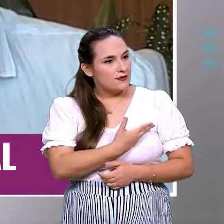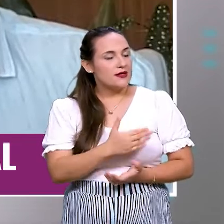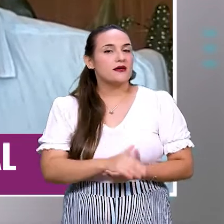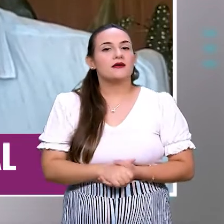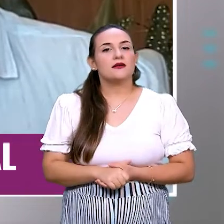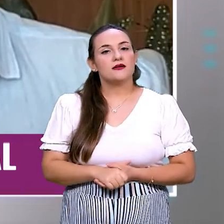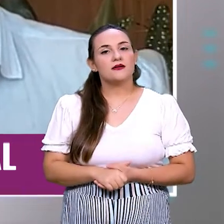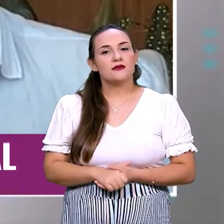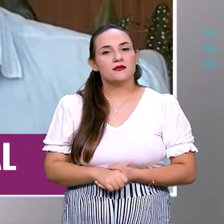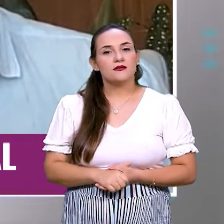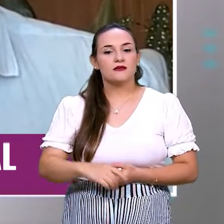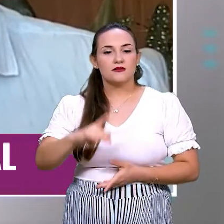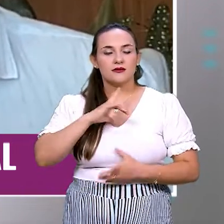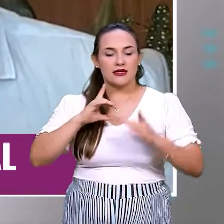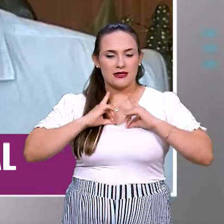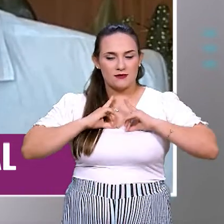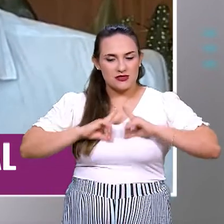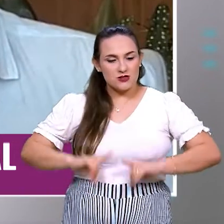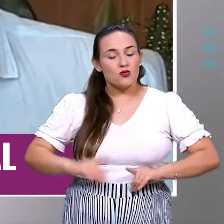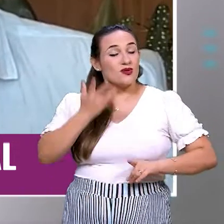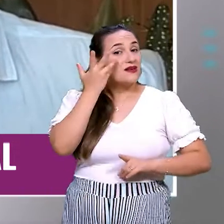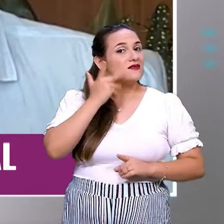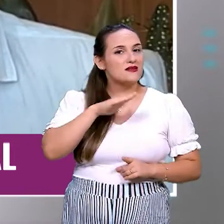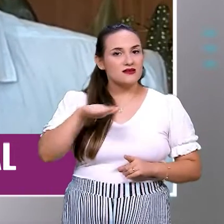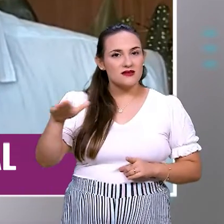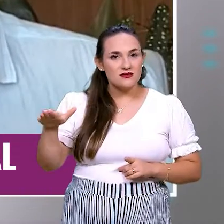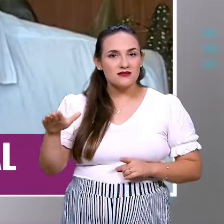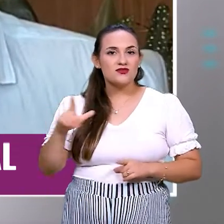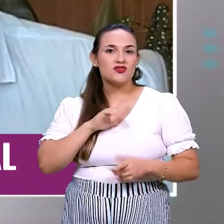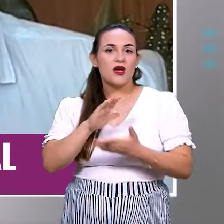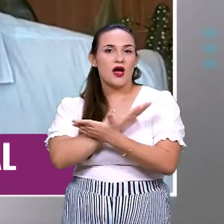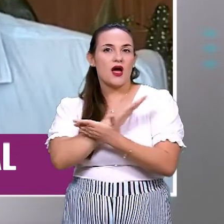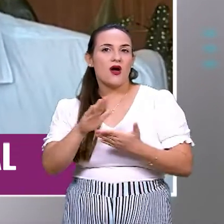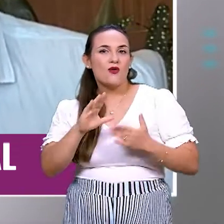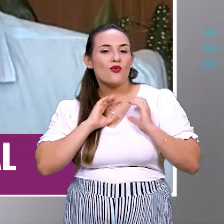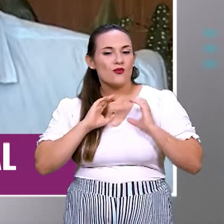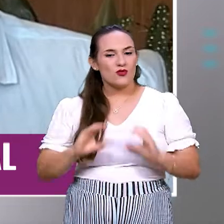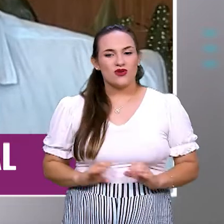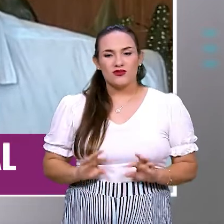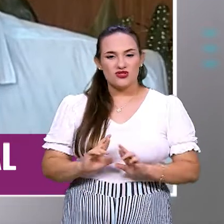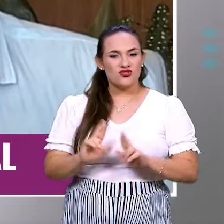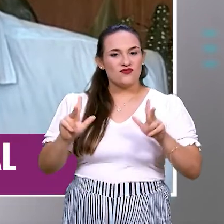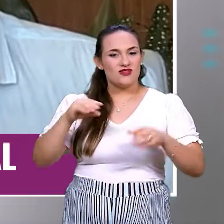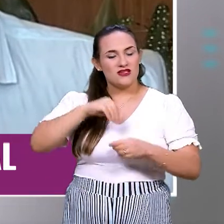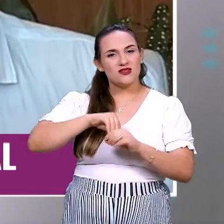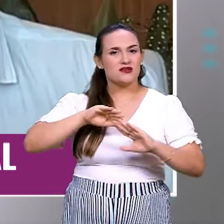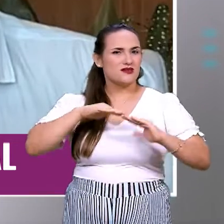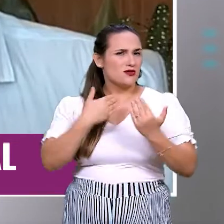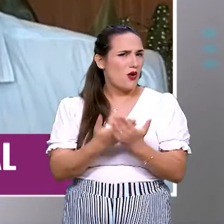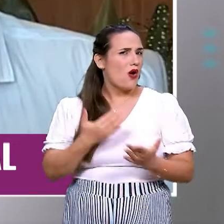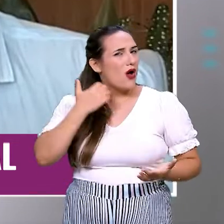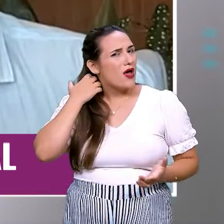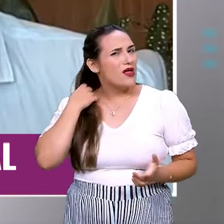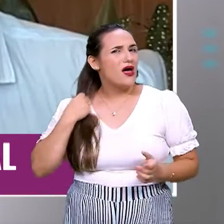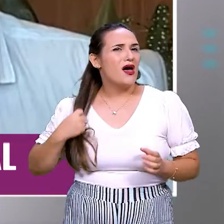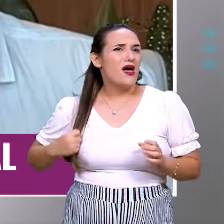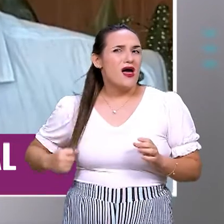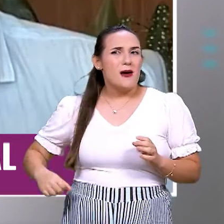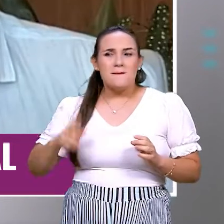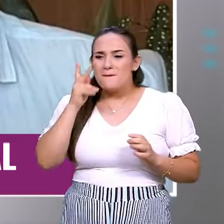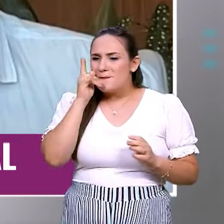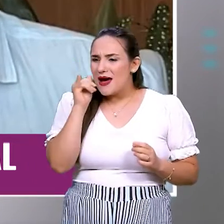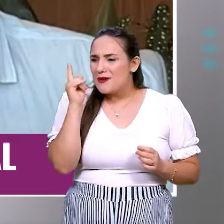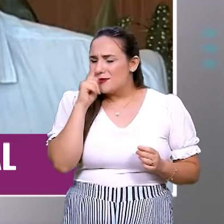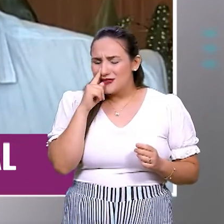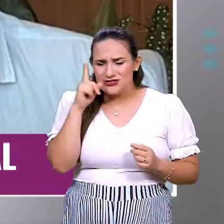filha de uma amiga apresentou depressão infantil e também alguns transtornos de comportamento na escola.